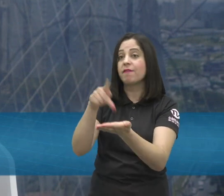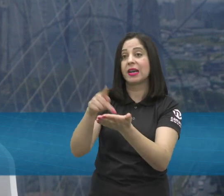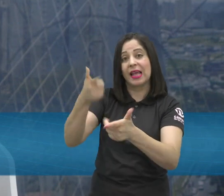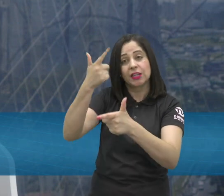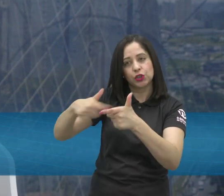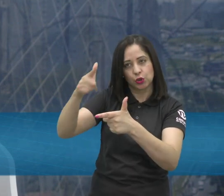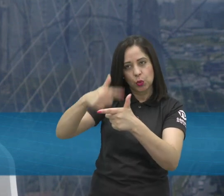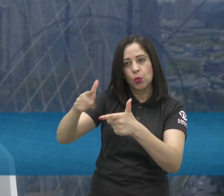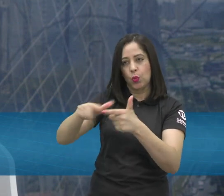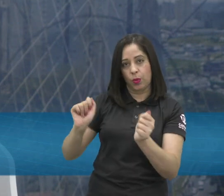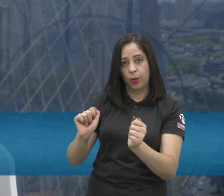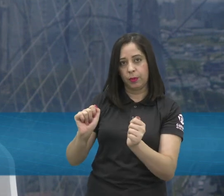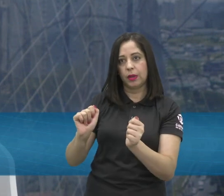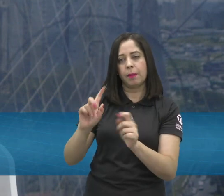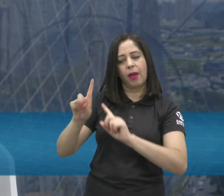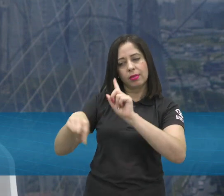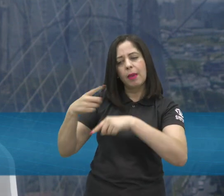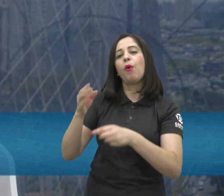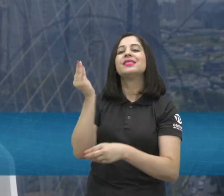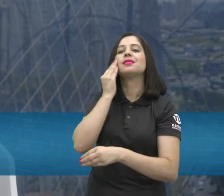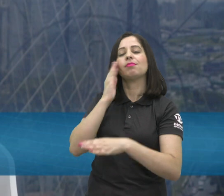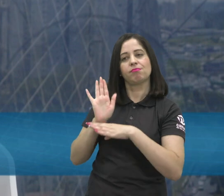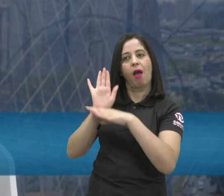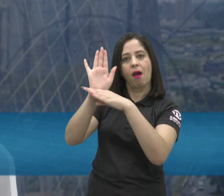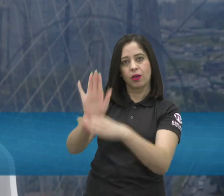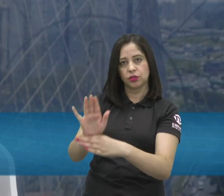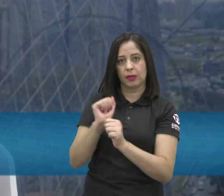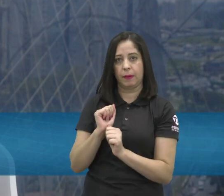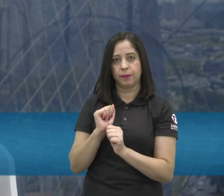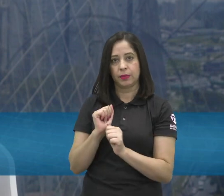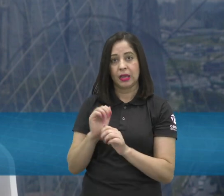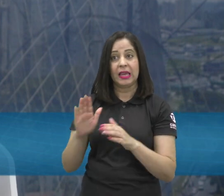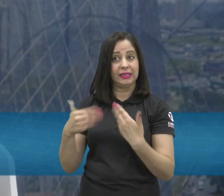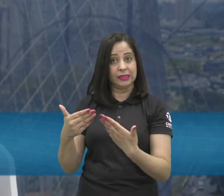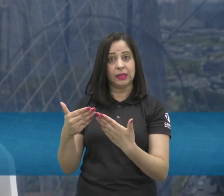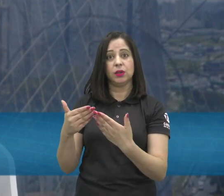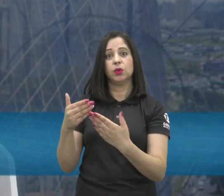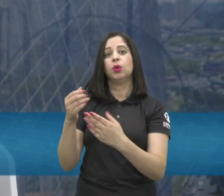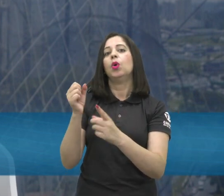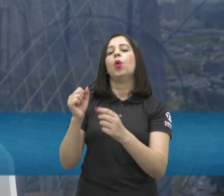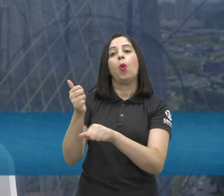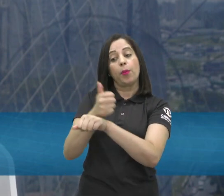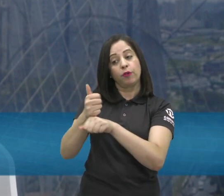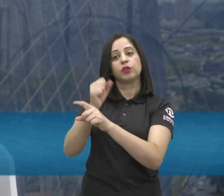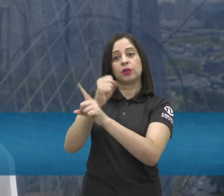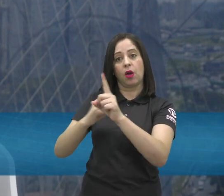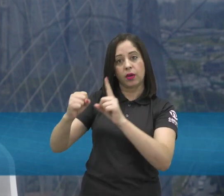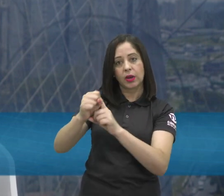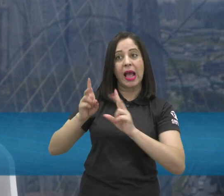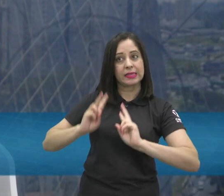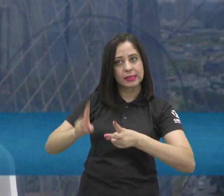as ações que devem ser implementadas. Então, o assistente social ele atua muito realizando esses encaminhamentos,